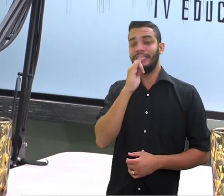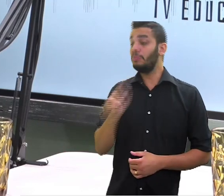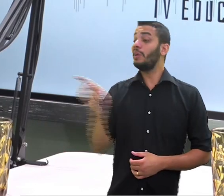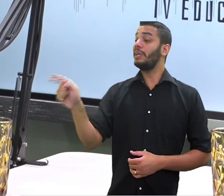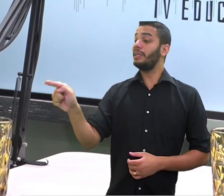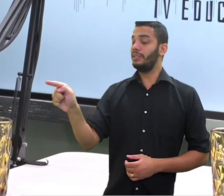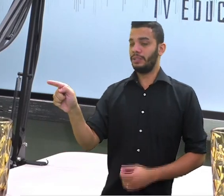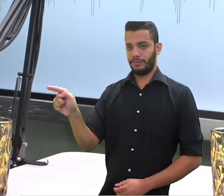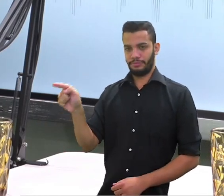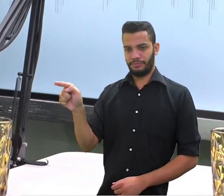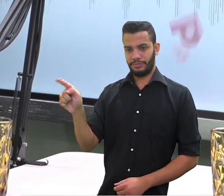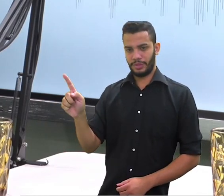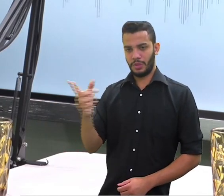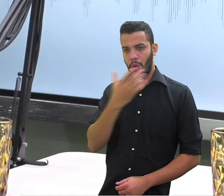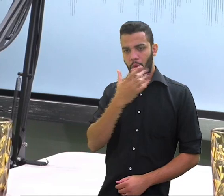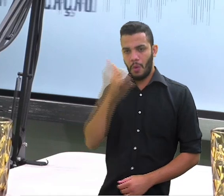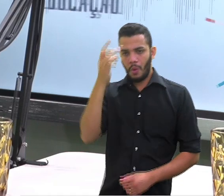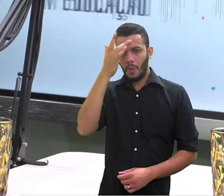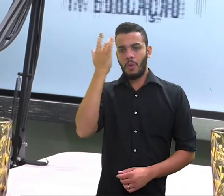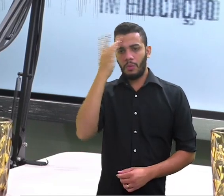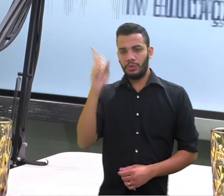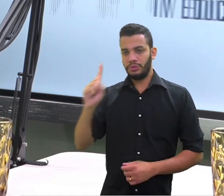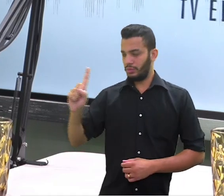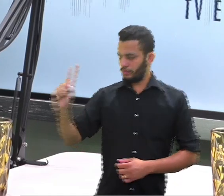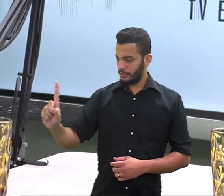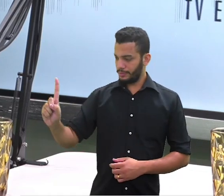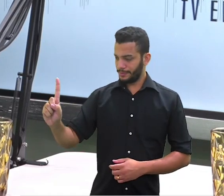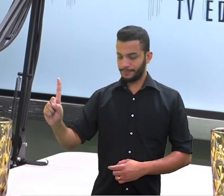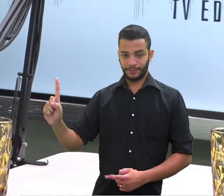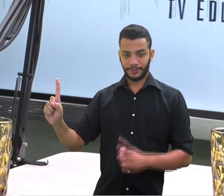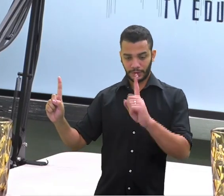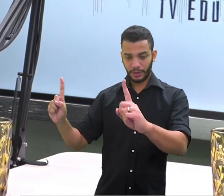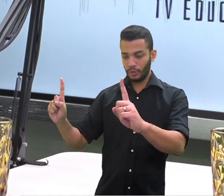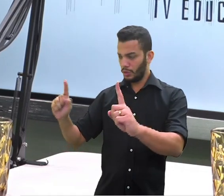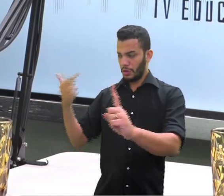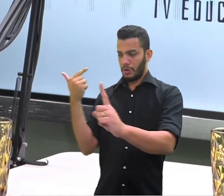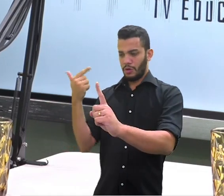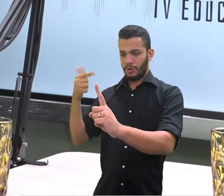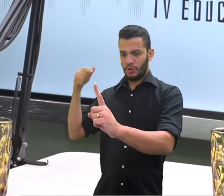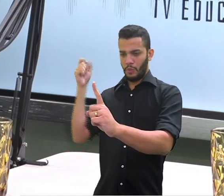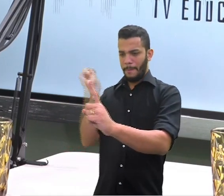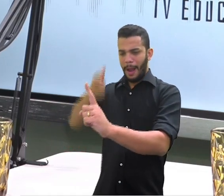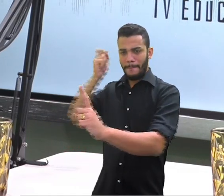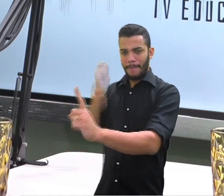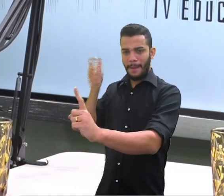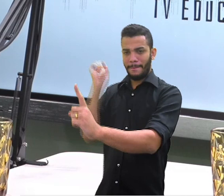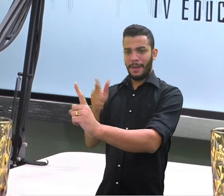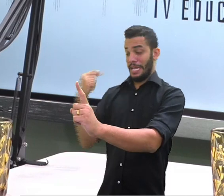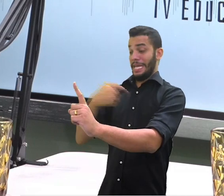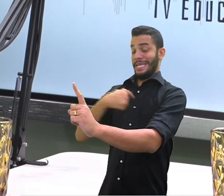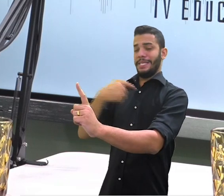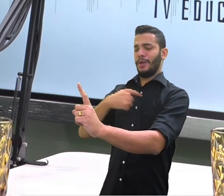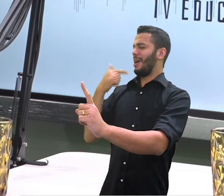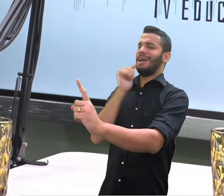sendo omisso naquilo ali. Quer saber essa brincadeira? Mas tudo hoje é bullying, tudo hoje é mimimi. Não. Quer saber se tem